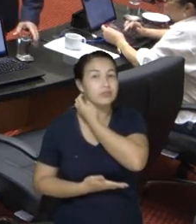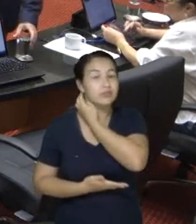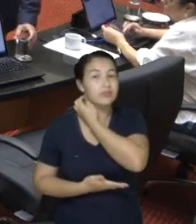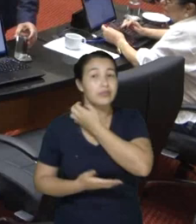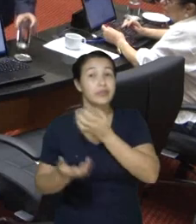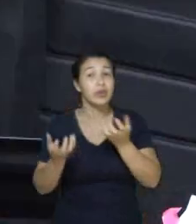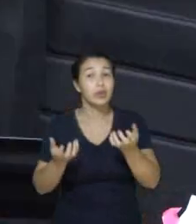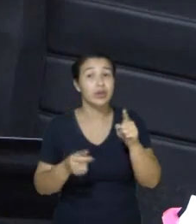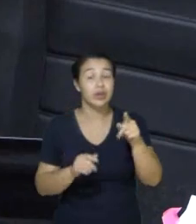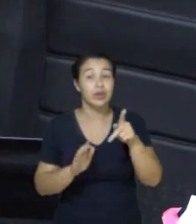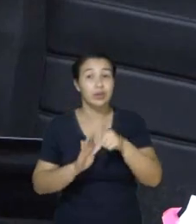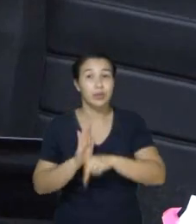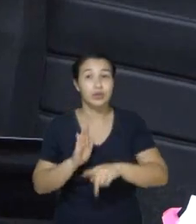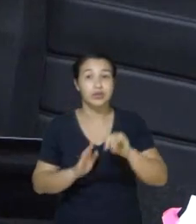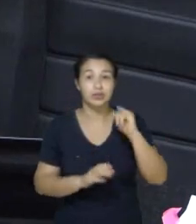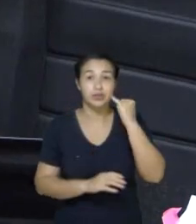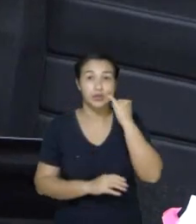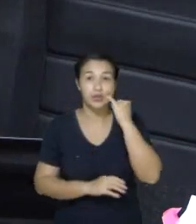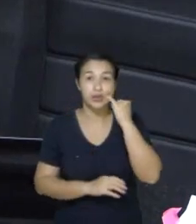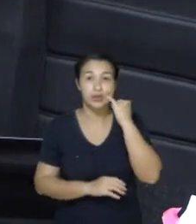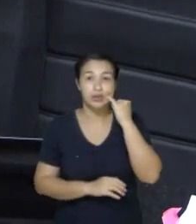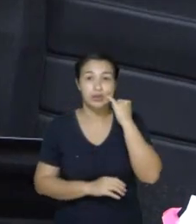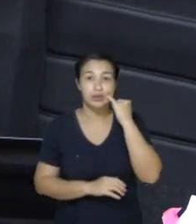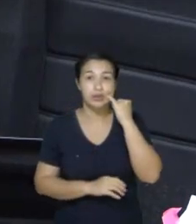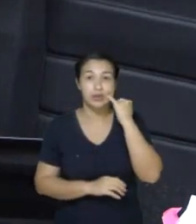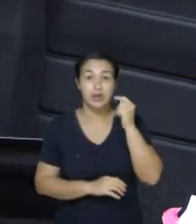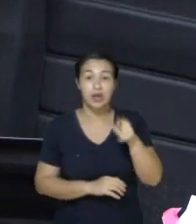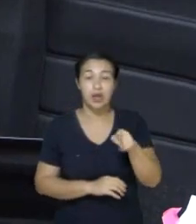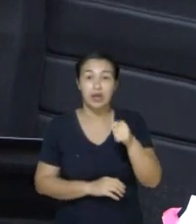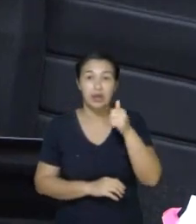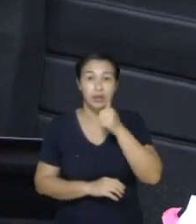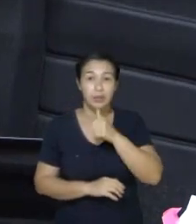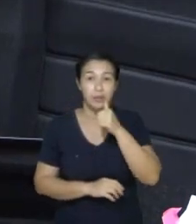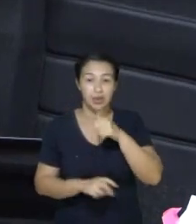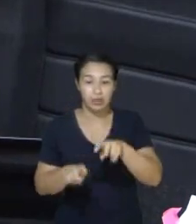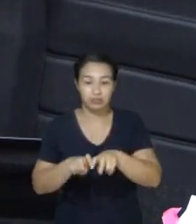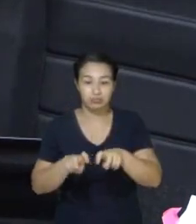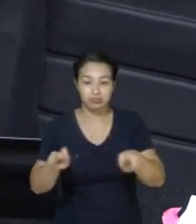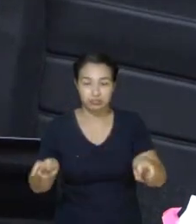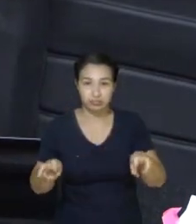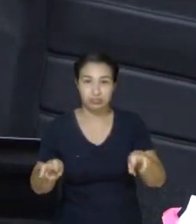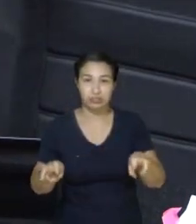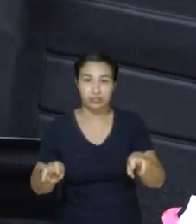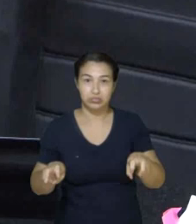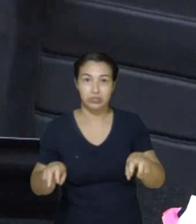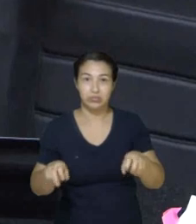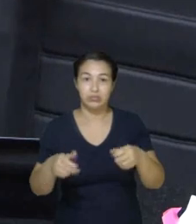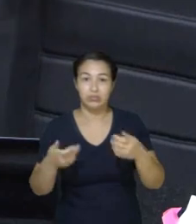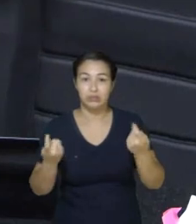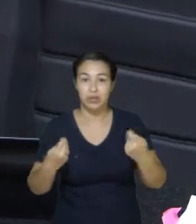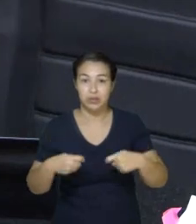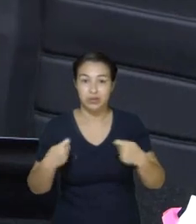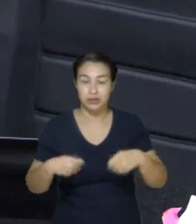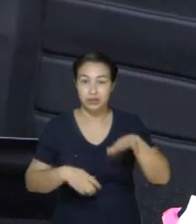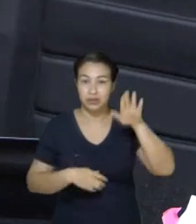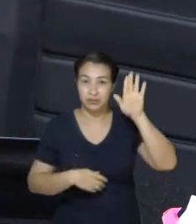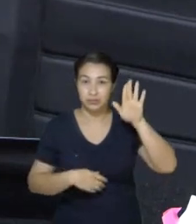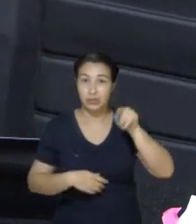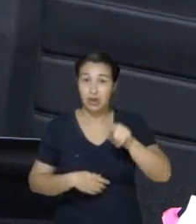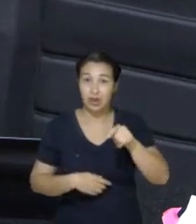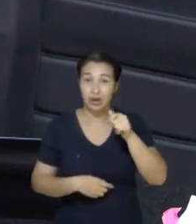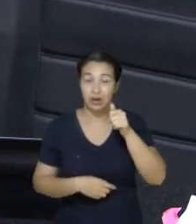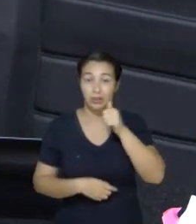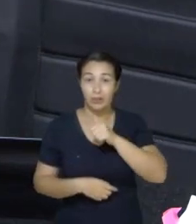esse projeto do deputado Gessé Lopes uma manifestação da bancada feminina, tendo em vista que essa senhora, que há duas